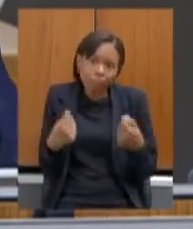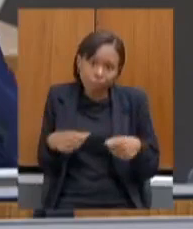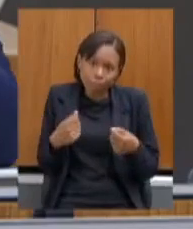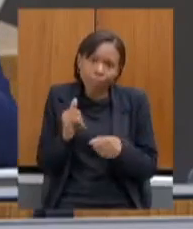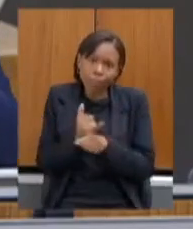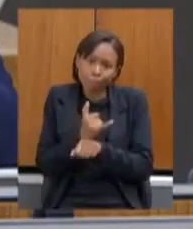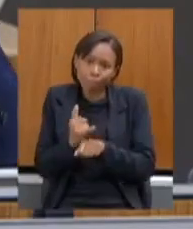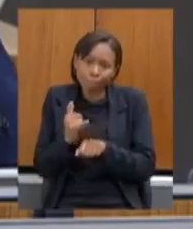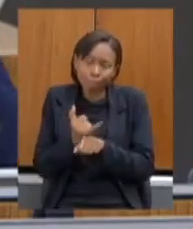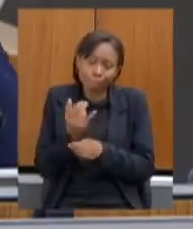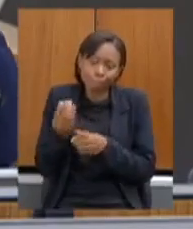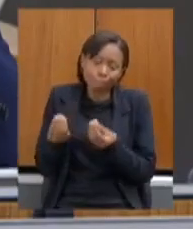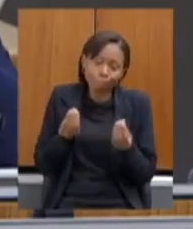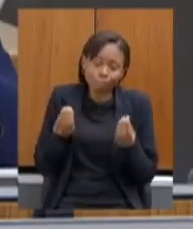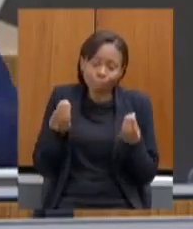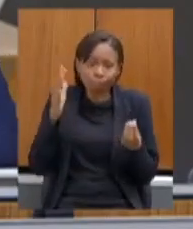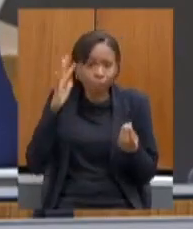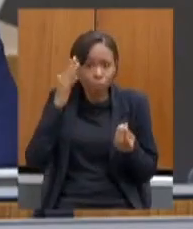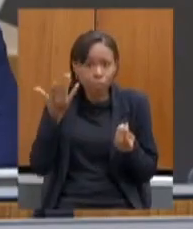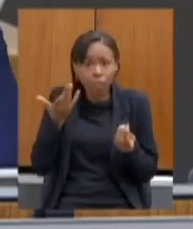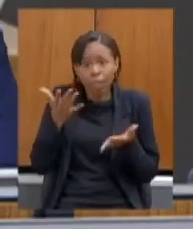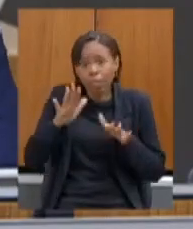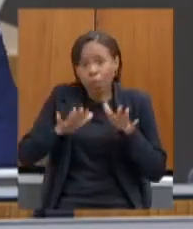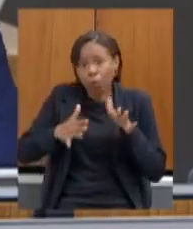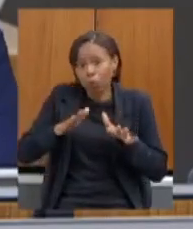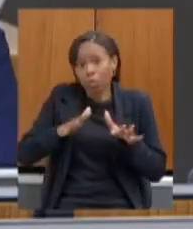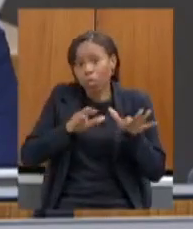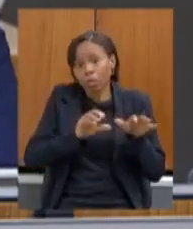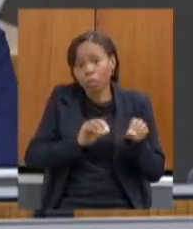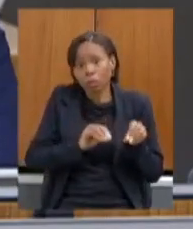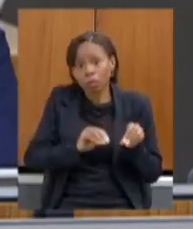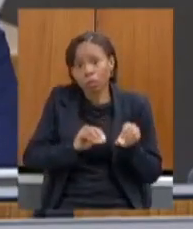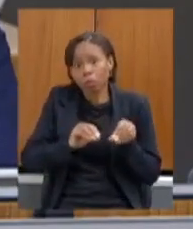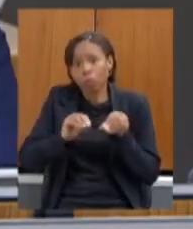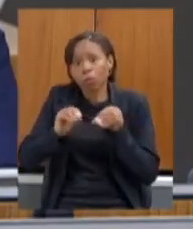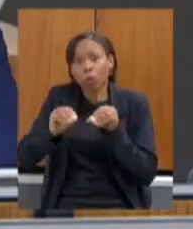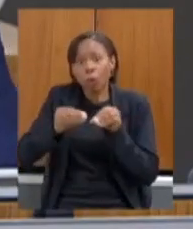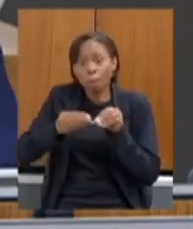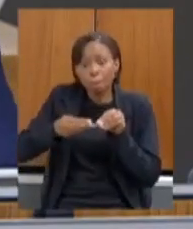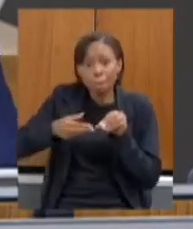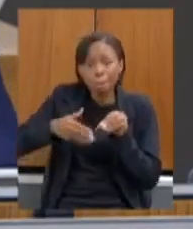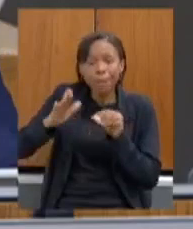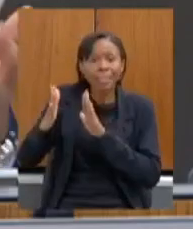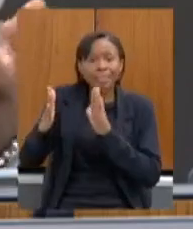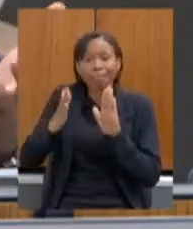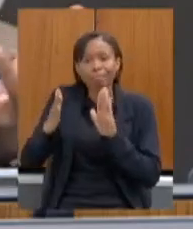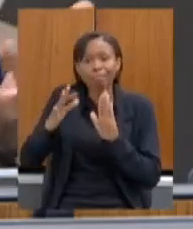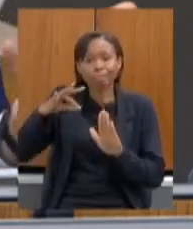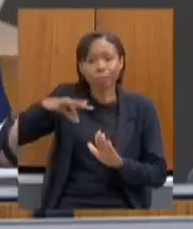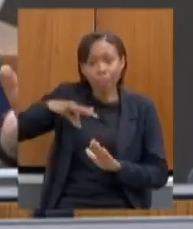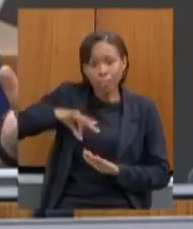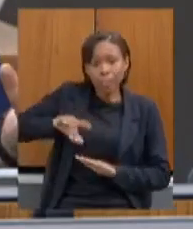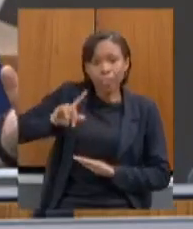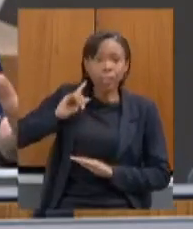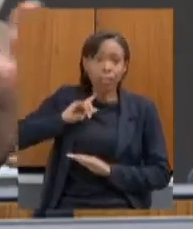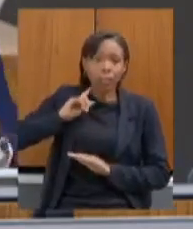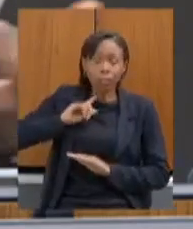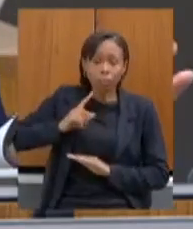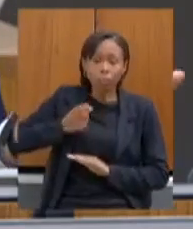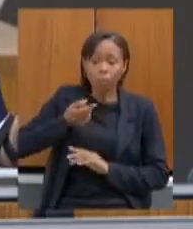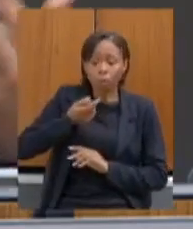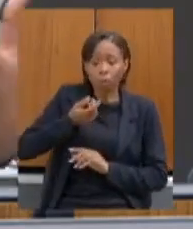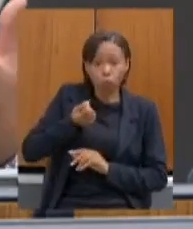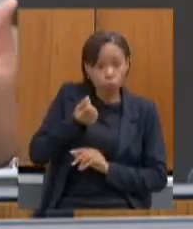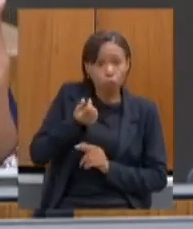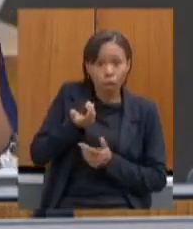continuar a estender o prazo de vigência do Renda Minas, encontrar alternativas de financiamento para esse plano, como é o